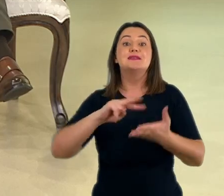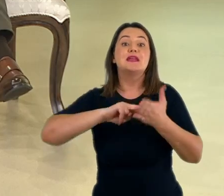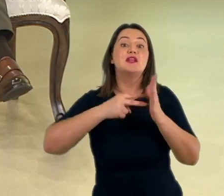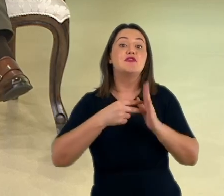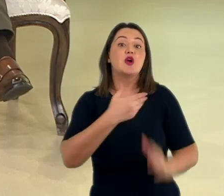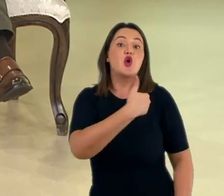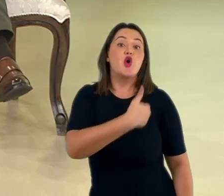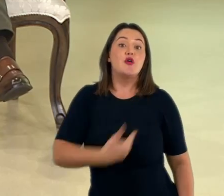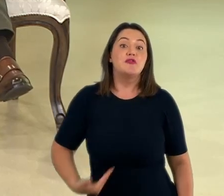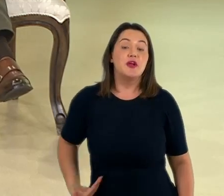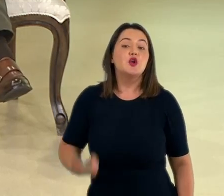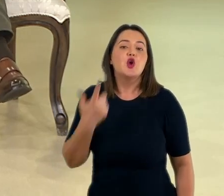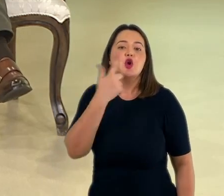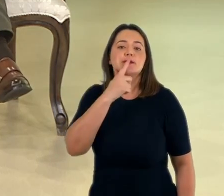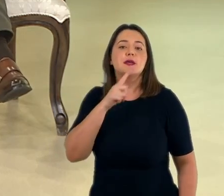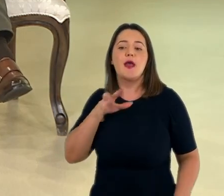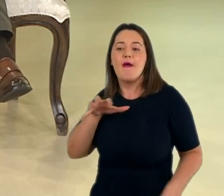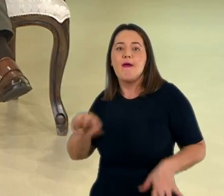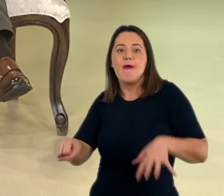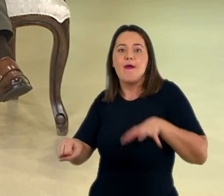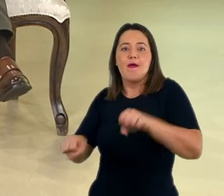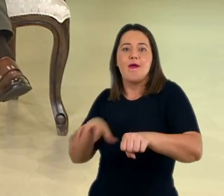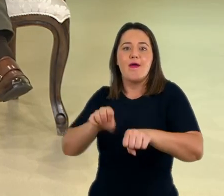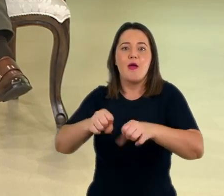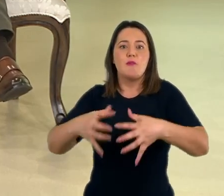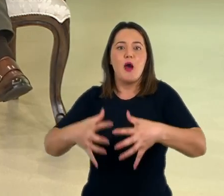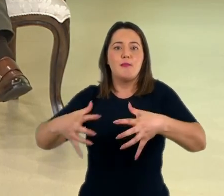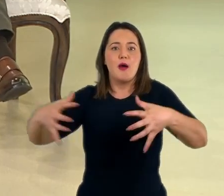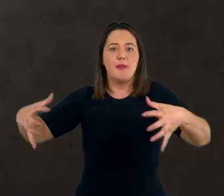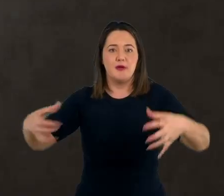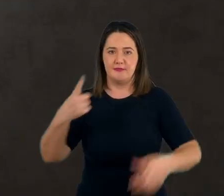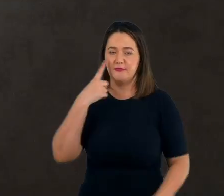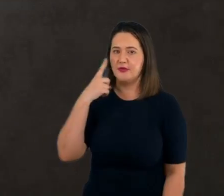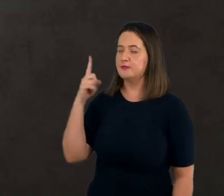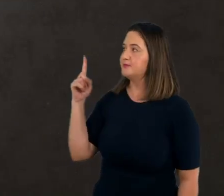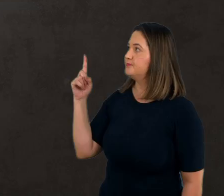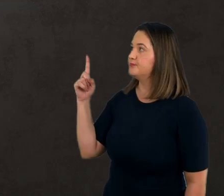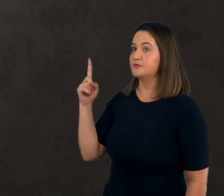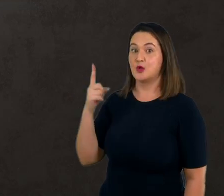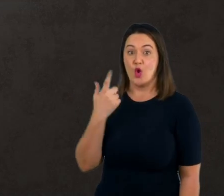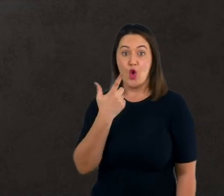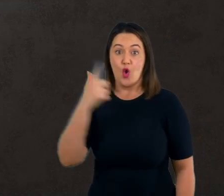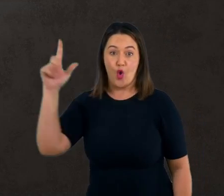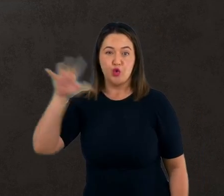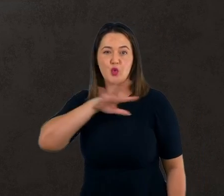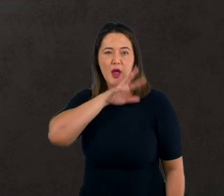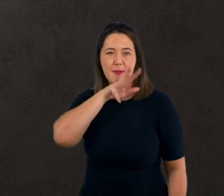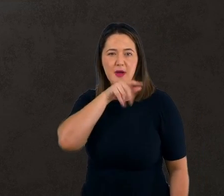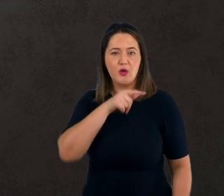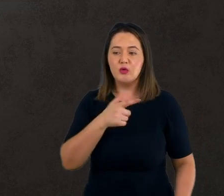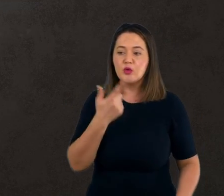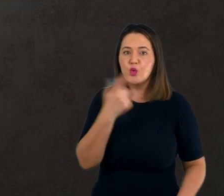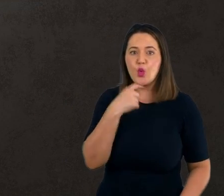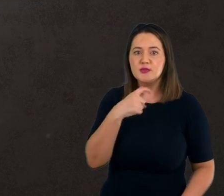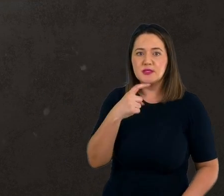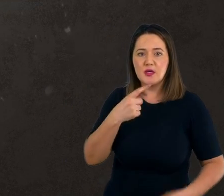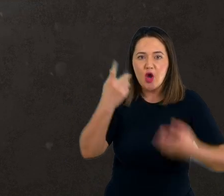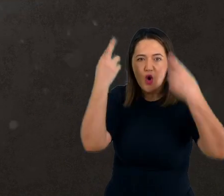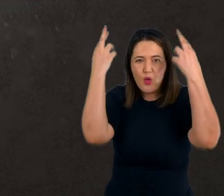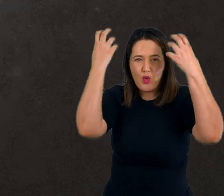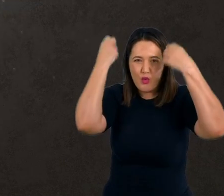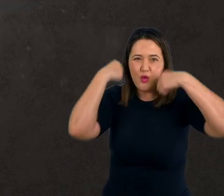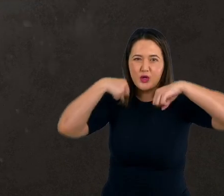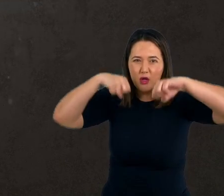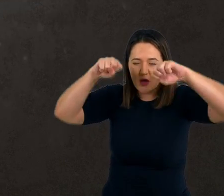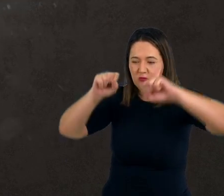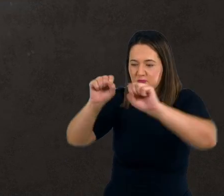a expansão desse poder. Diz a Bíblia o seguinte, eu vou ler para você. Nenhum dos animais lhe podia resistir, nem havia